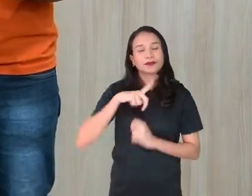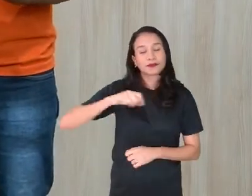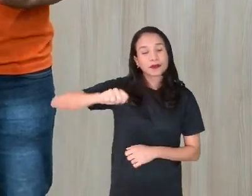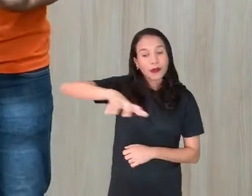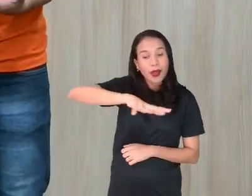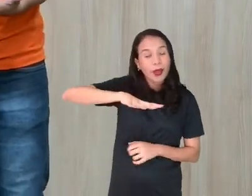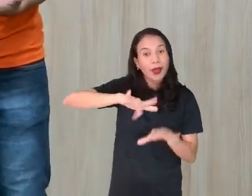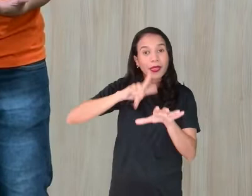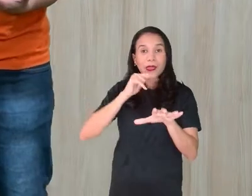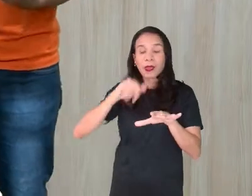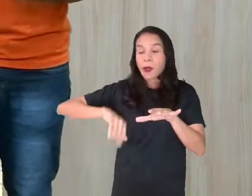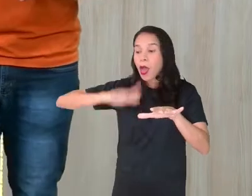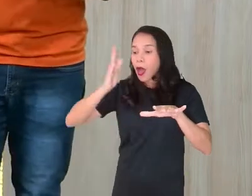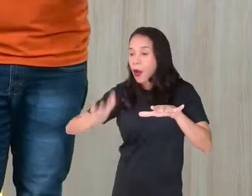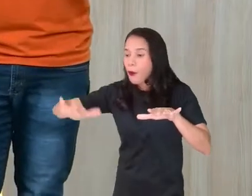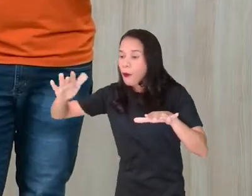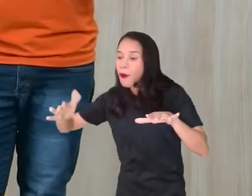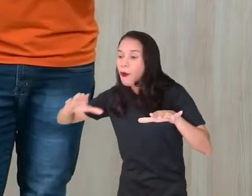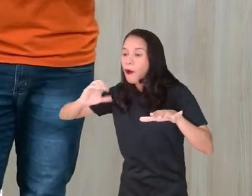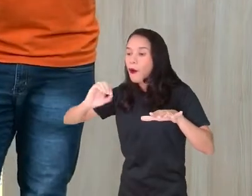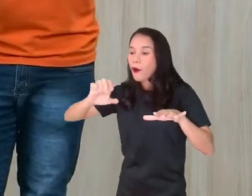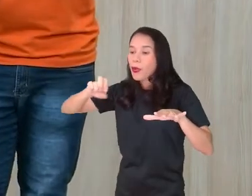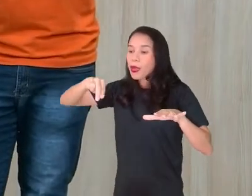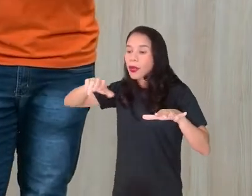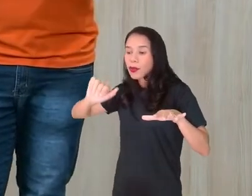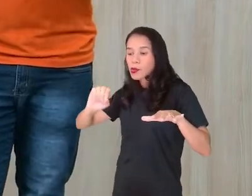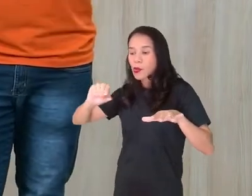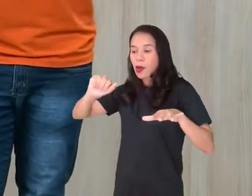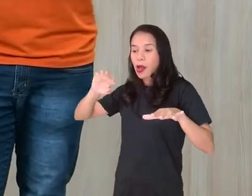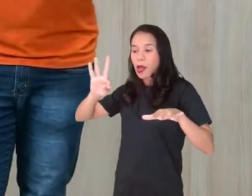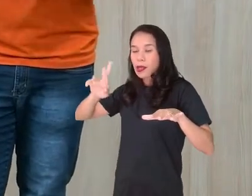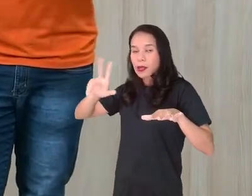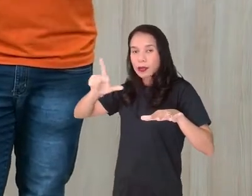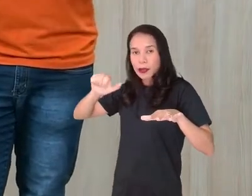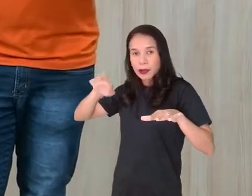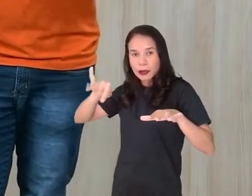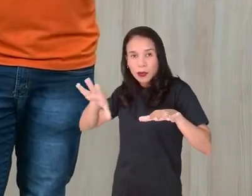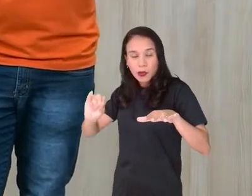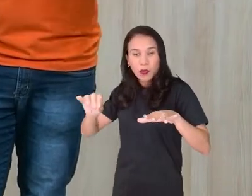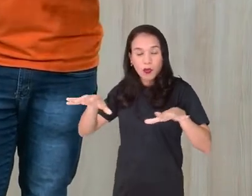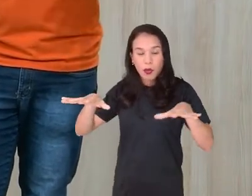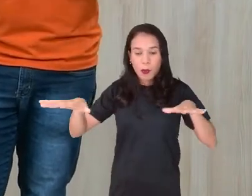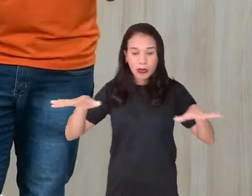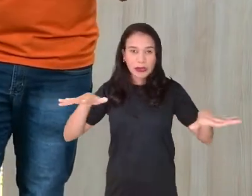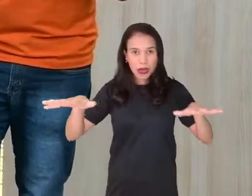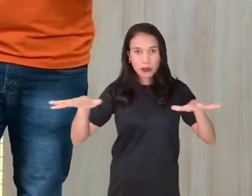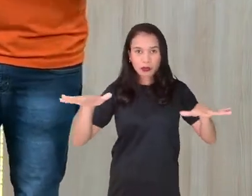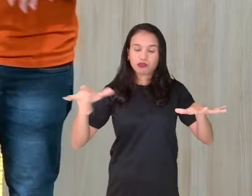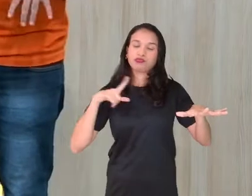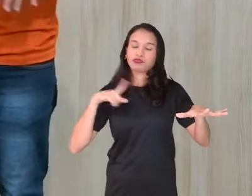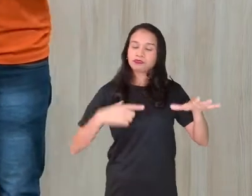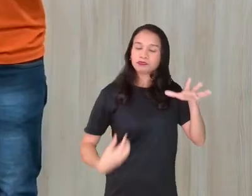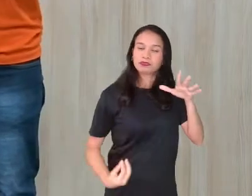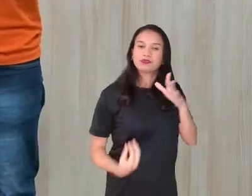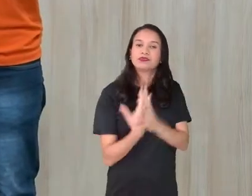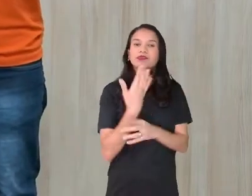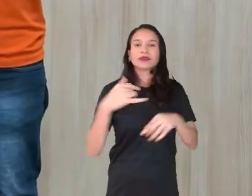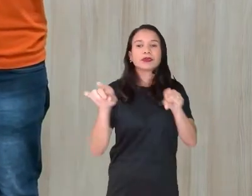e o Oceano Atlântico, tá? Então, essa relação, né, essa dualidade aí vai